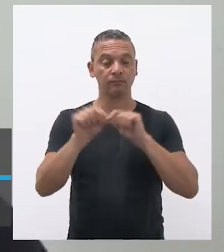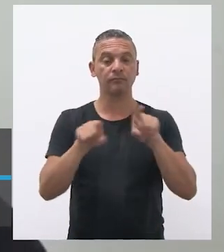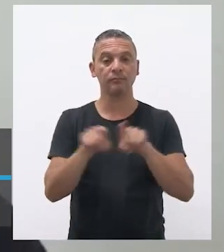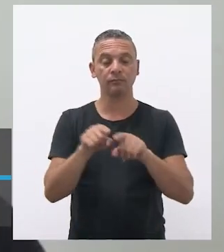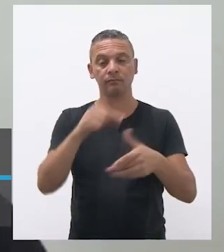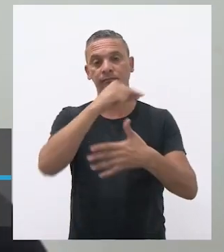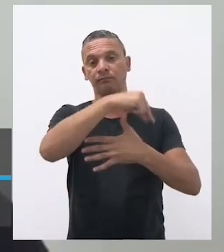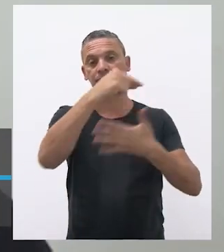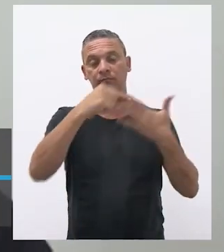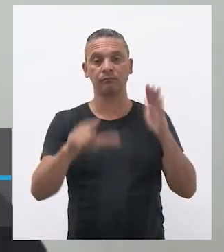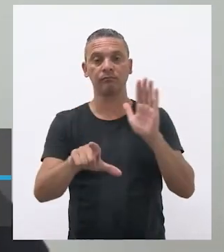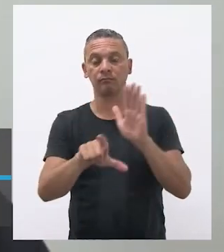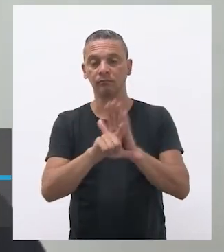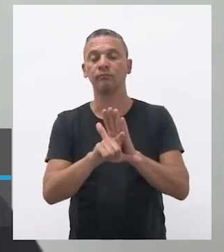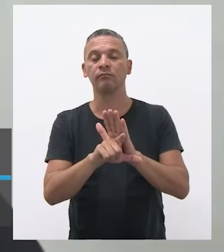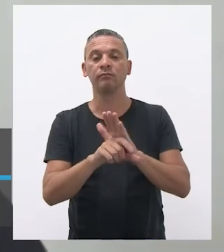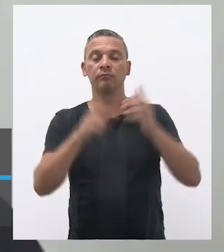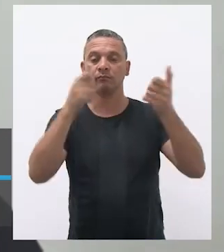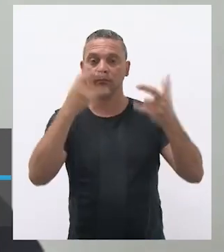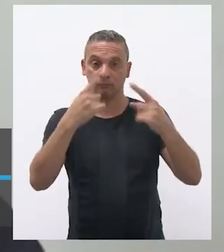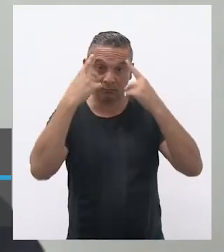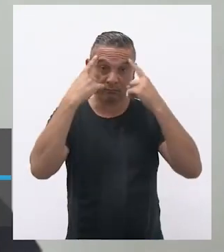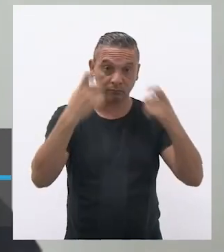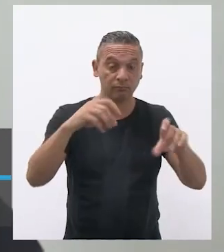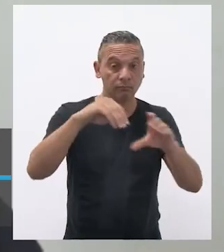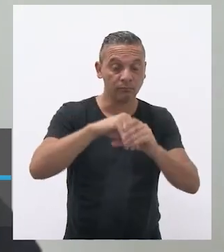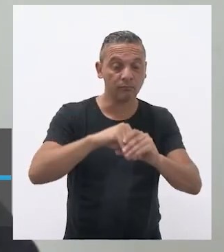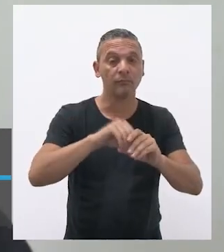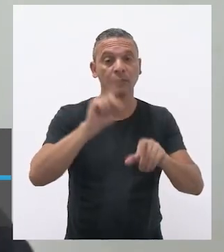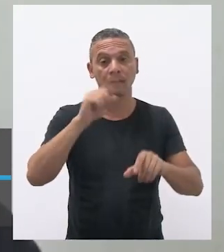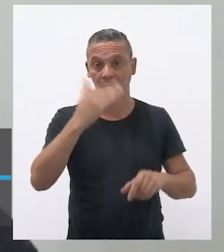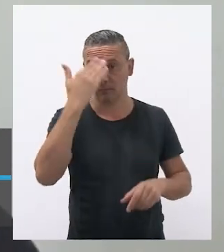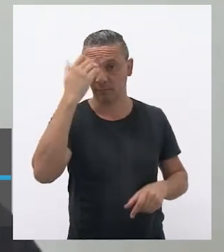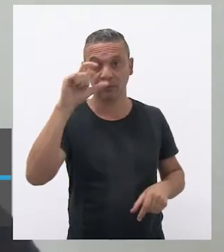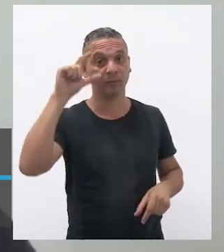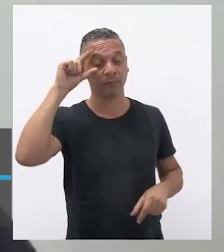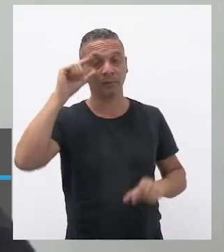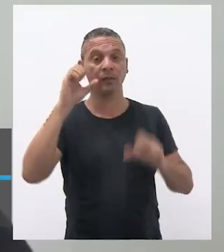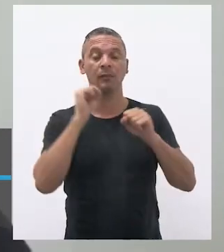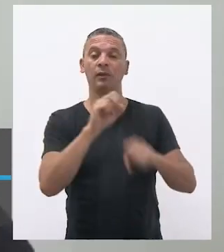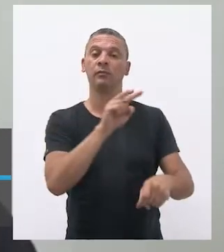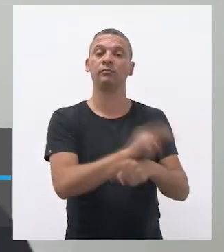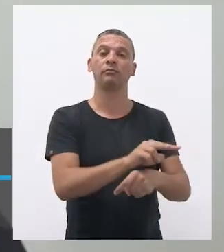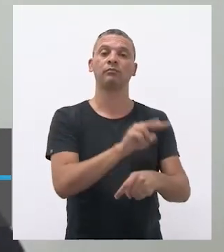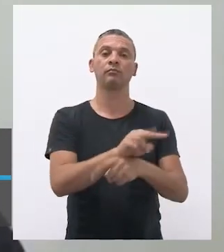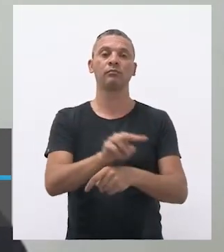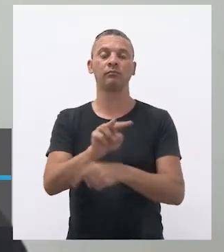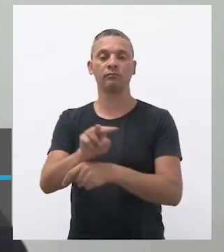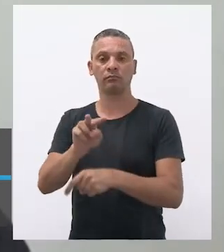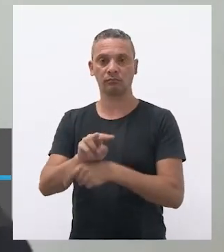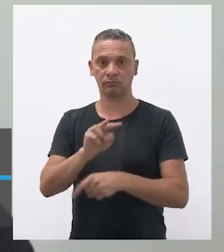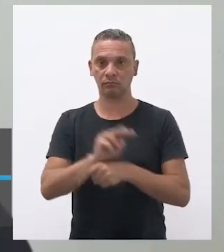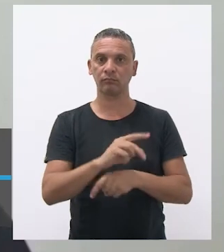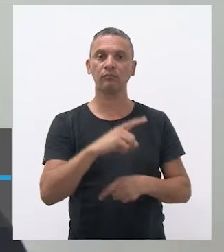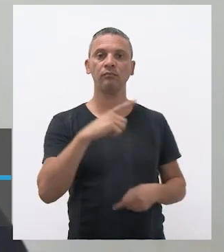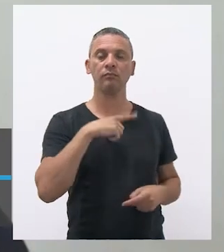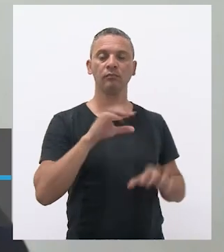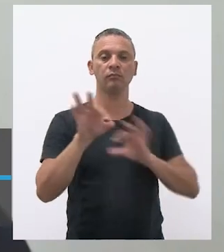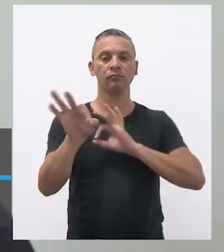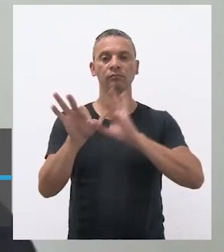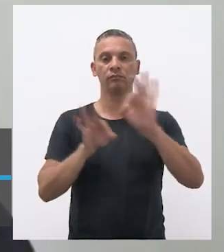dos direitos sexuais ou reprodutivos das mulheres de um modo geral. A violência moral, que ela está mais associada aos